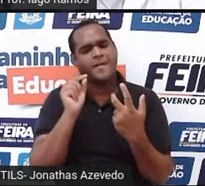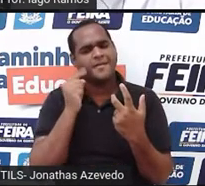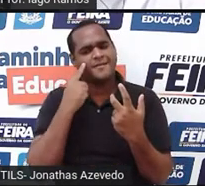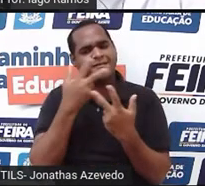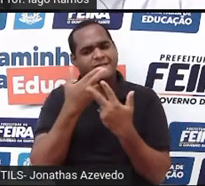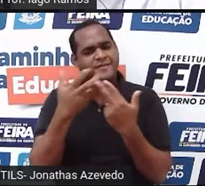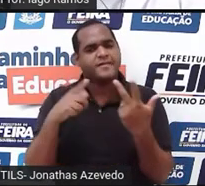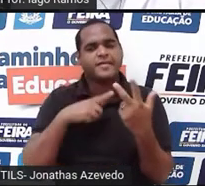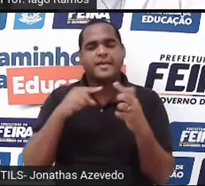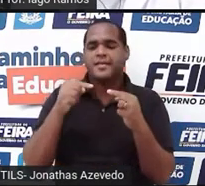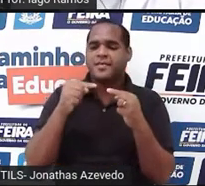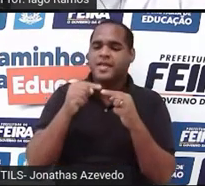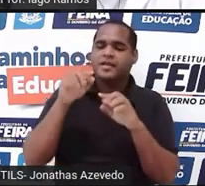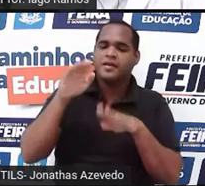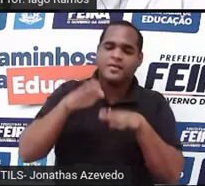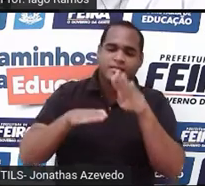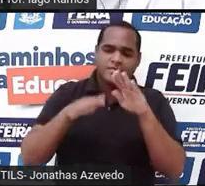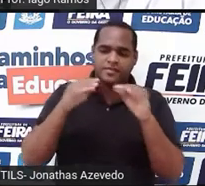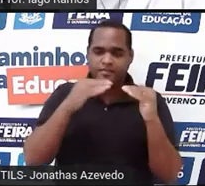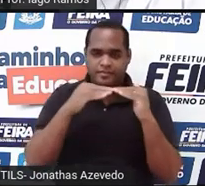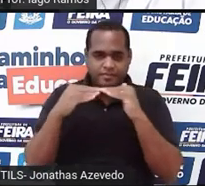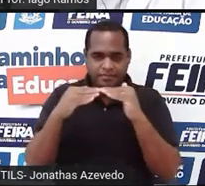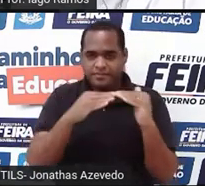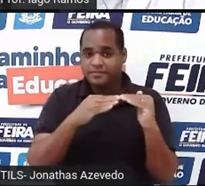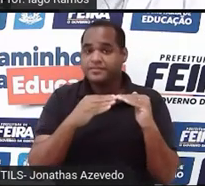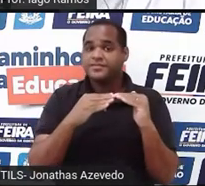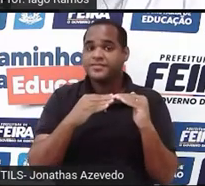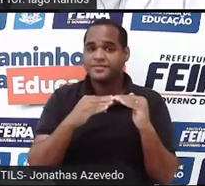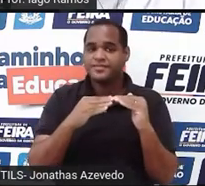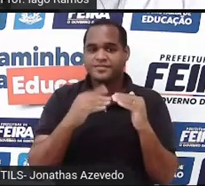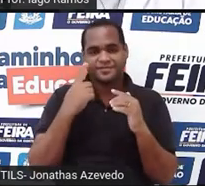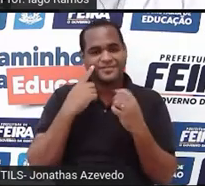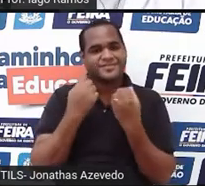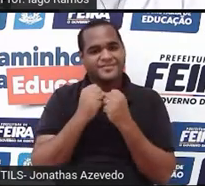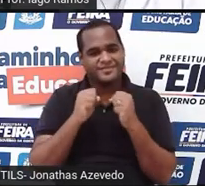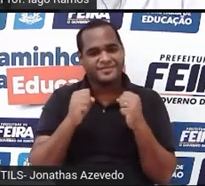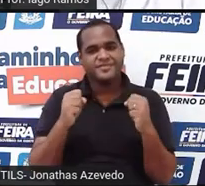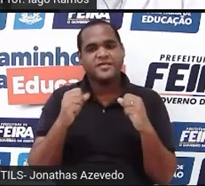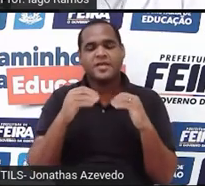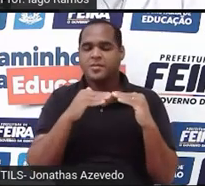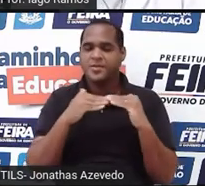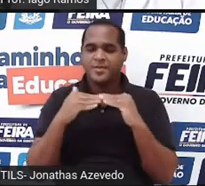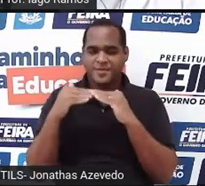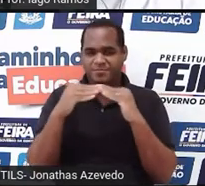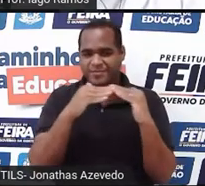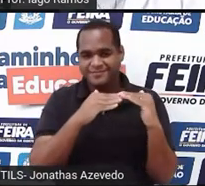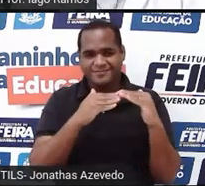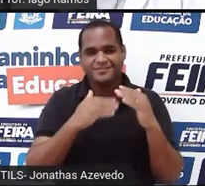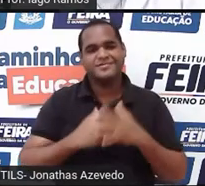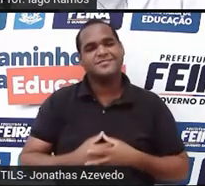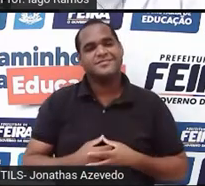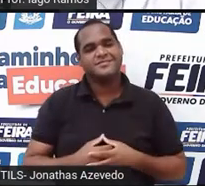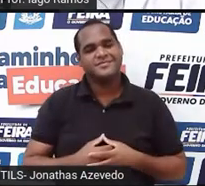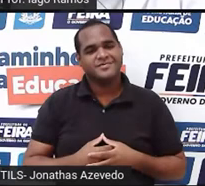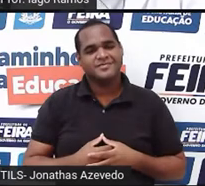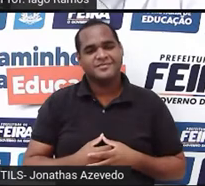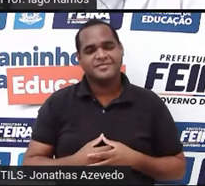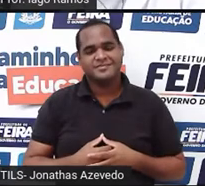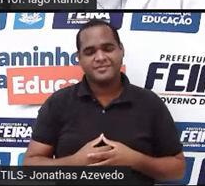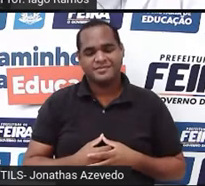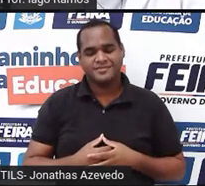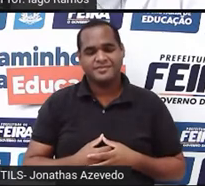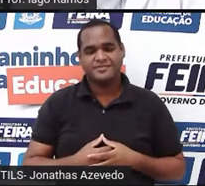essa coisa da proporcionalidade é as grandezas proporcionais né